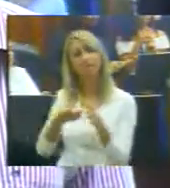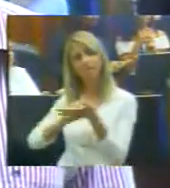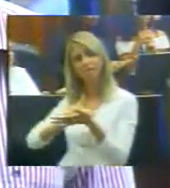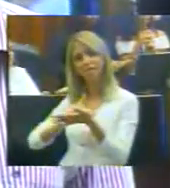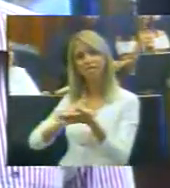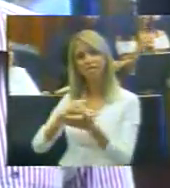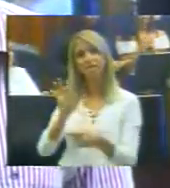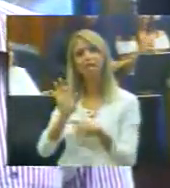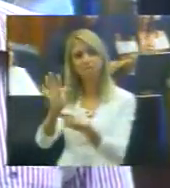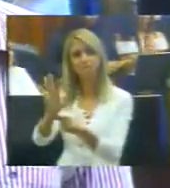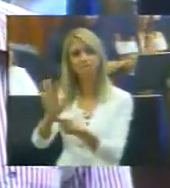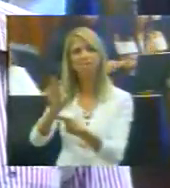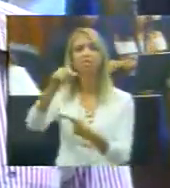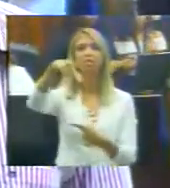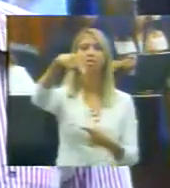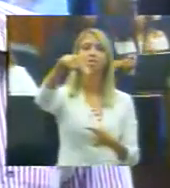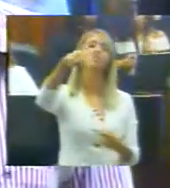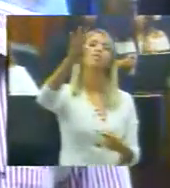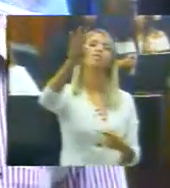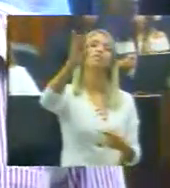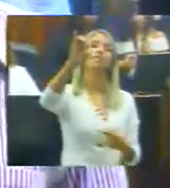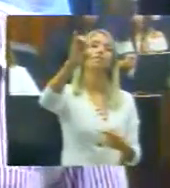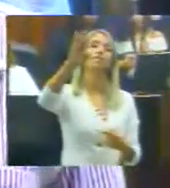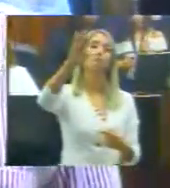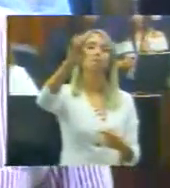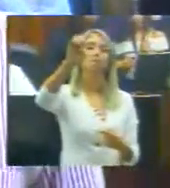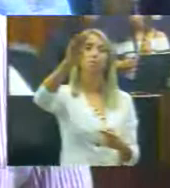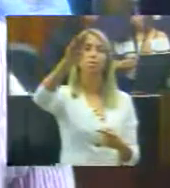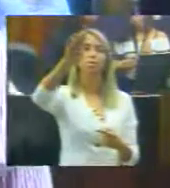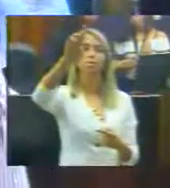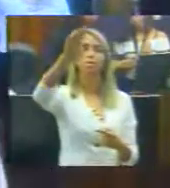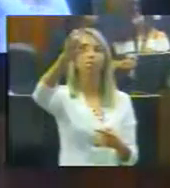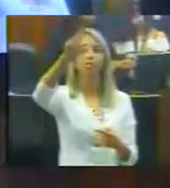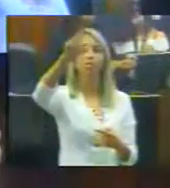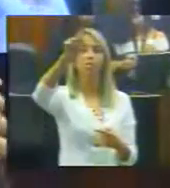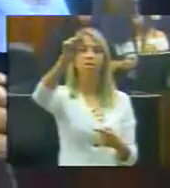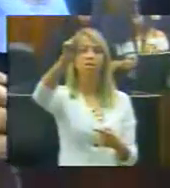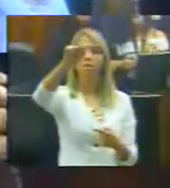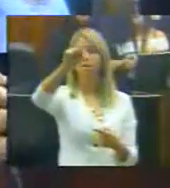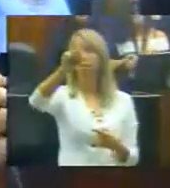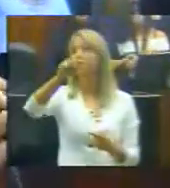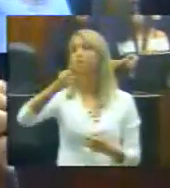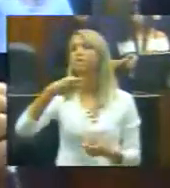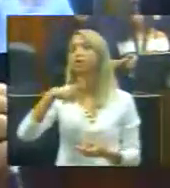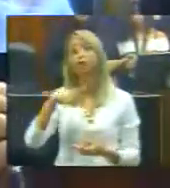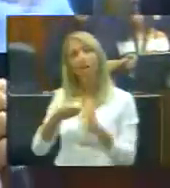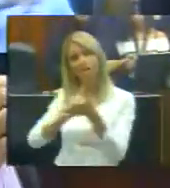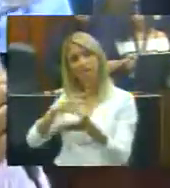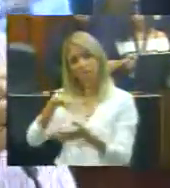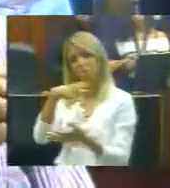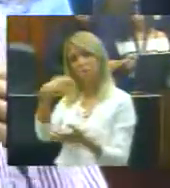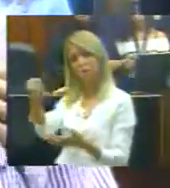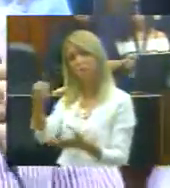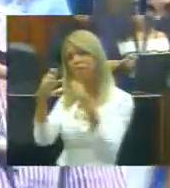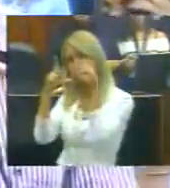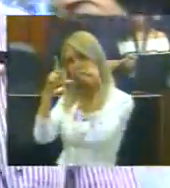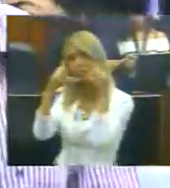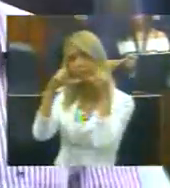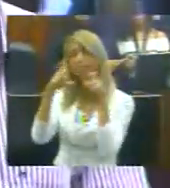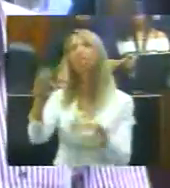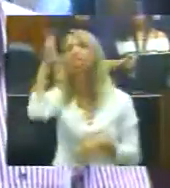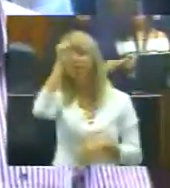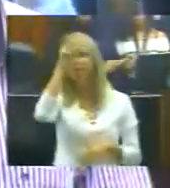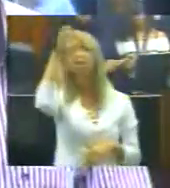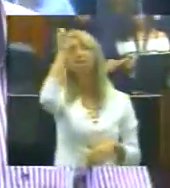lá em Nova Friburgo, né, para aprender um pouco sobre a experiência, e Bruna logo me escalou para ser fotógrafo também, né, e eu aprendi um pouco